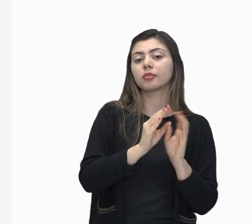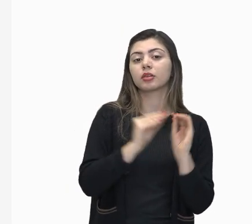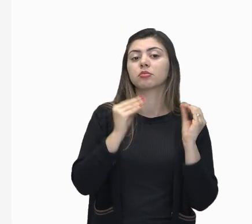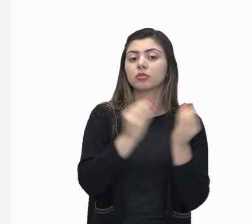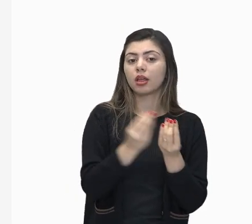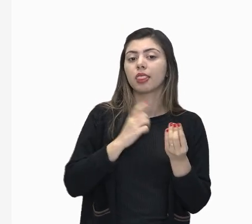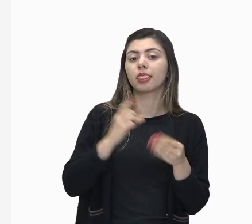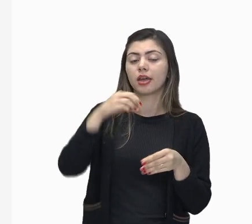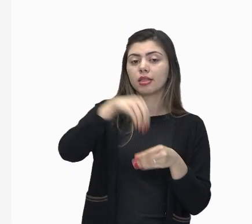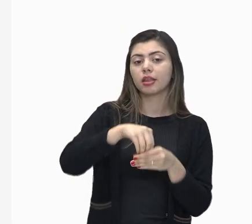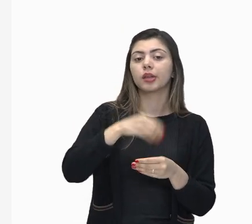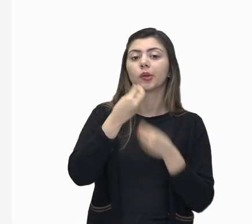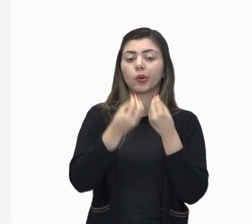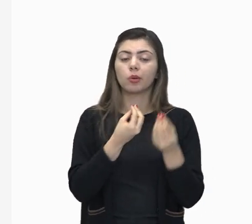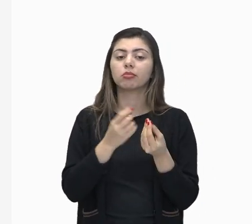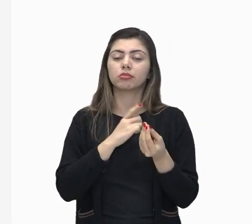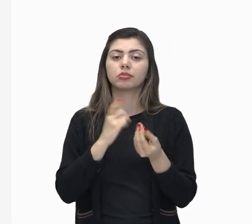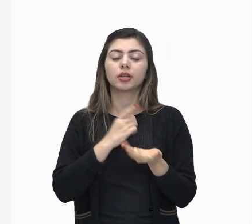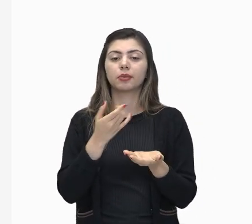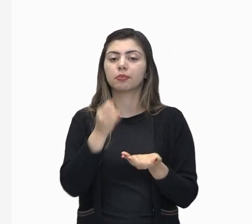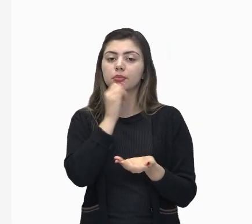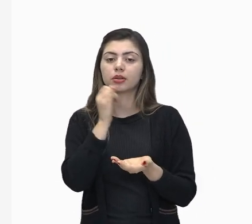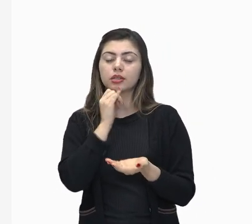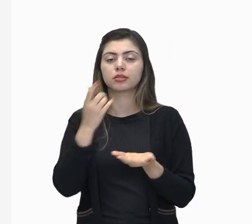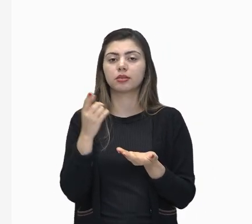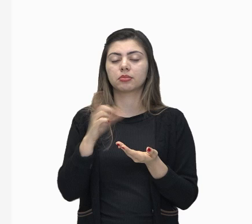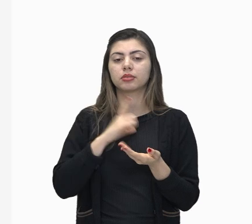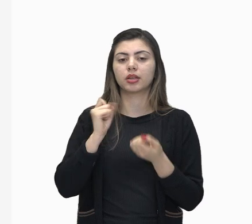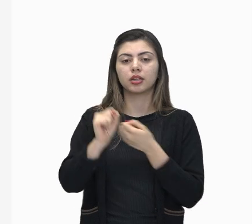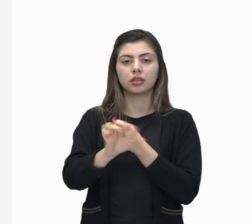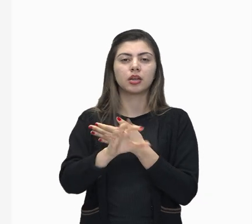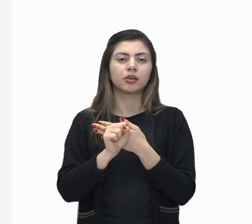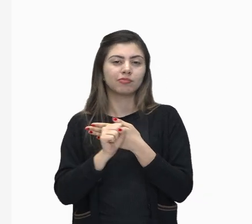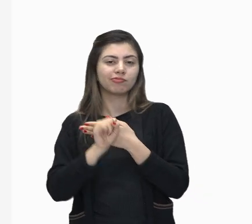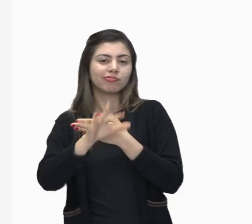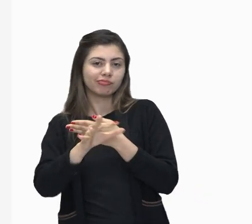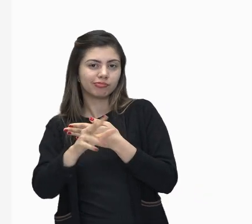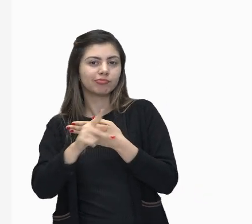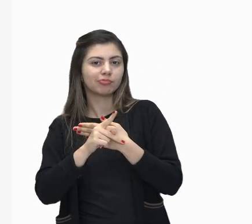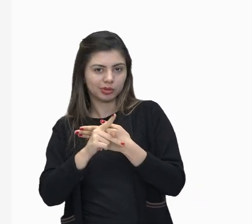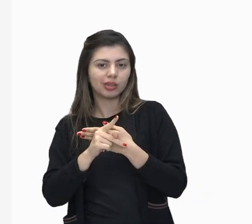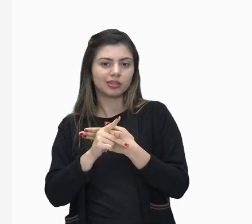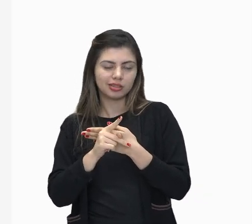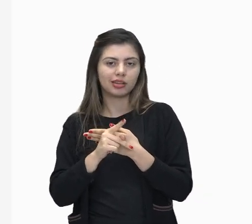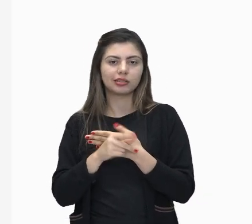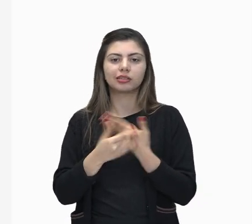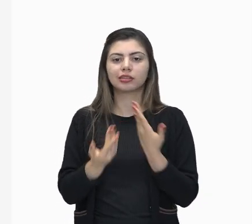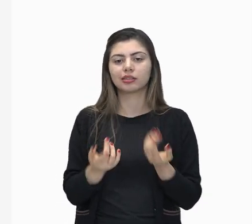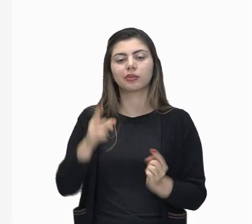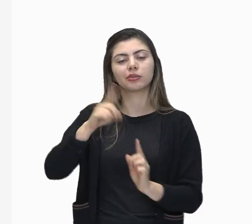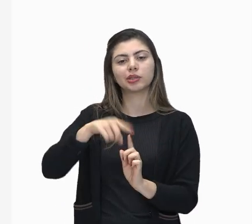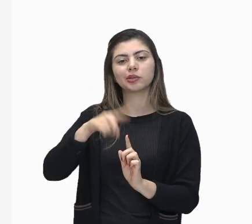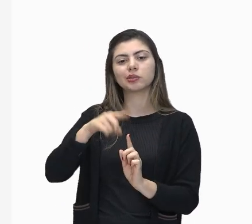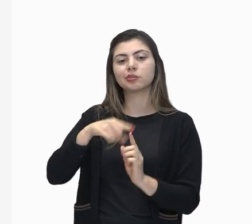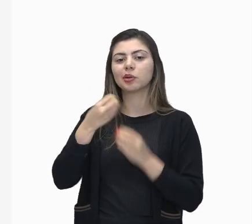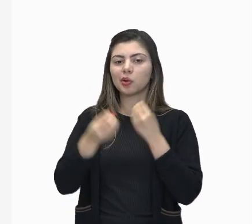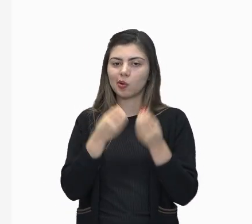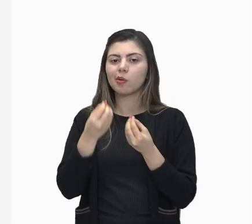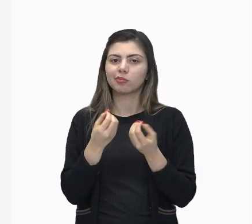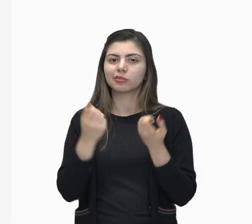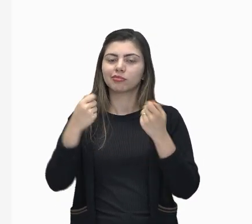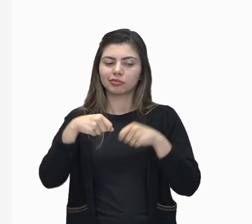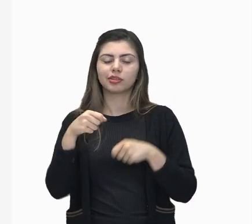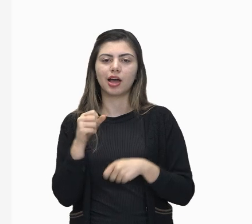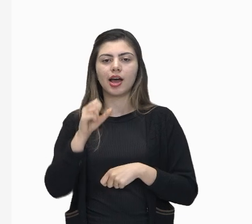têm a propriedade de desviar o plano de vibração da luz polarizada, então elas são denominadas opticamente